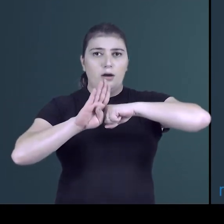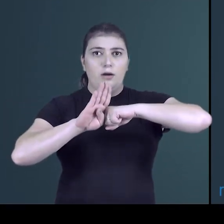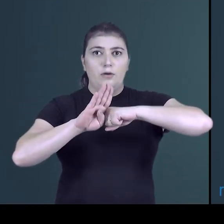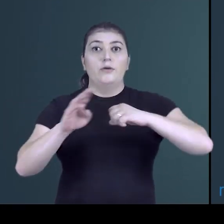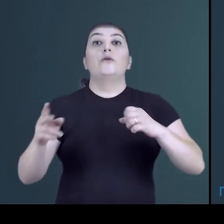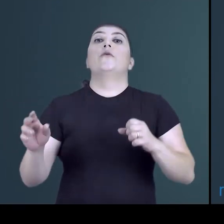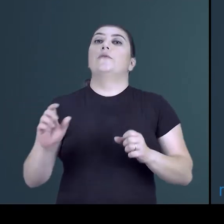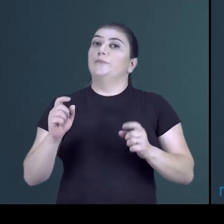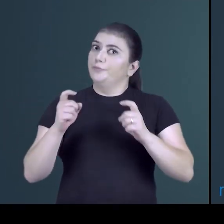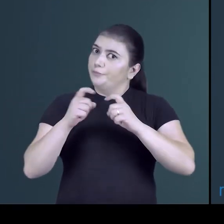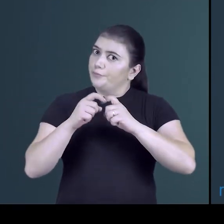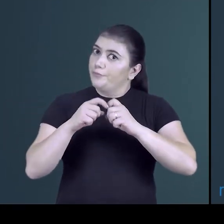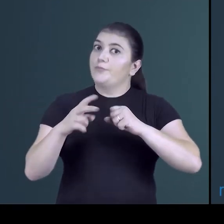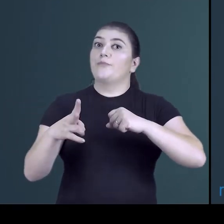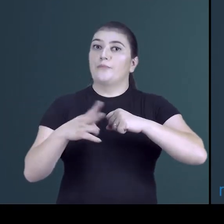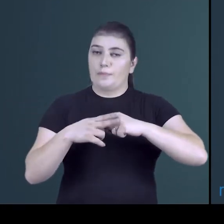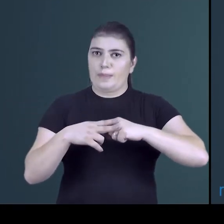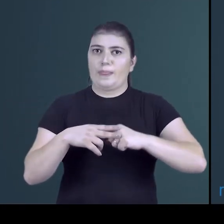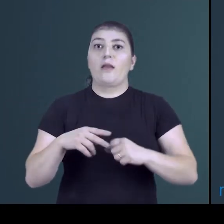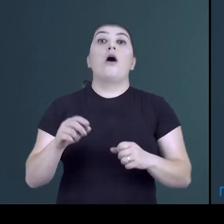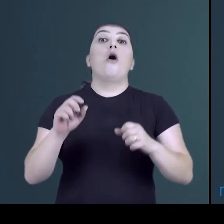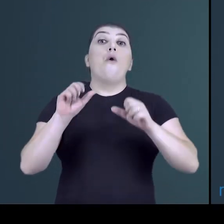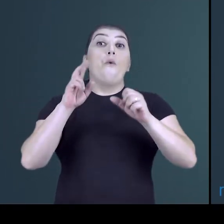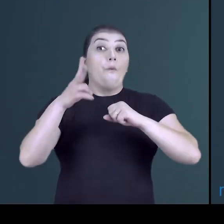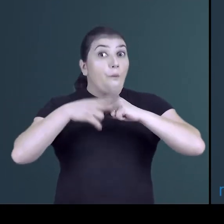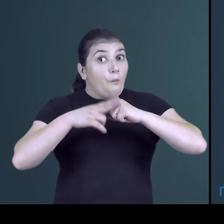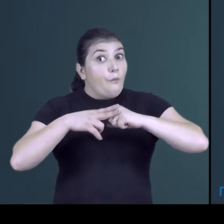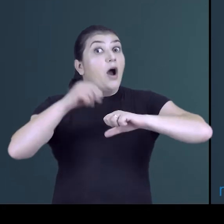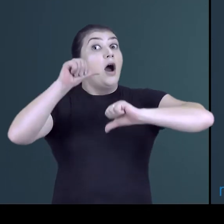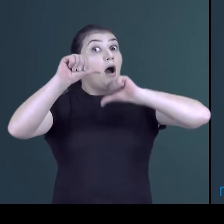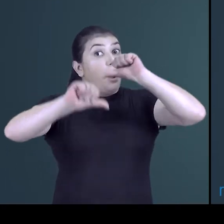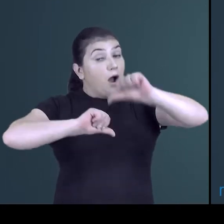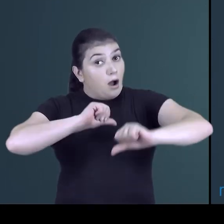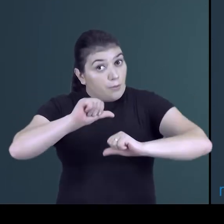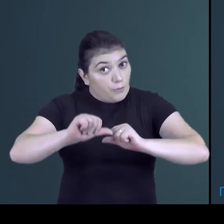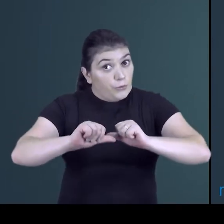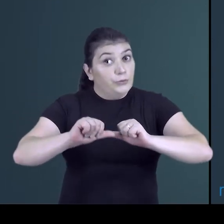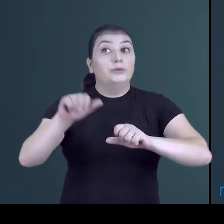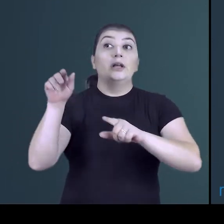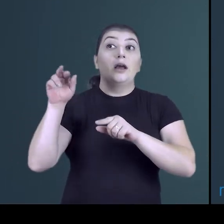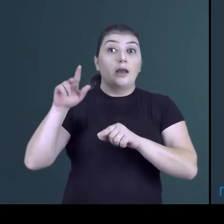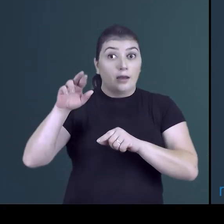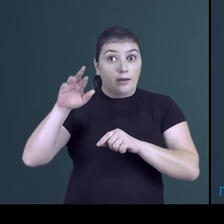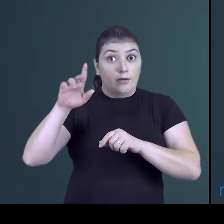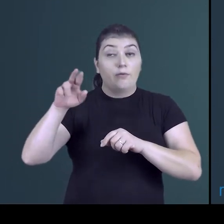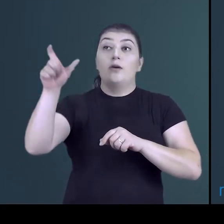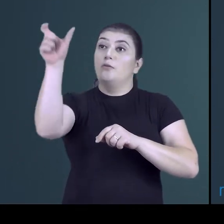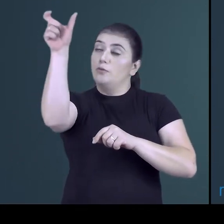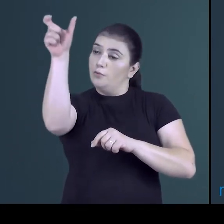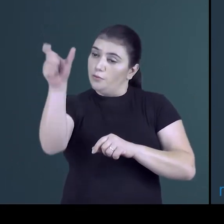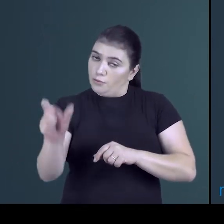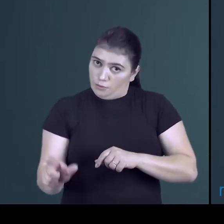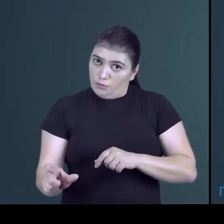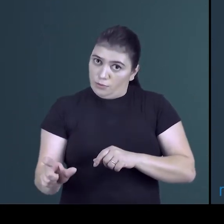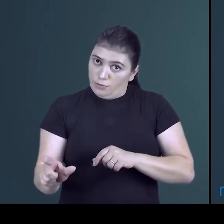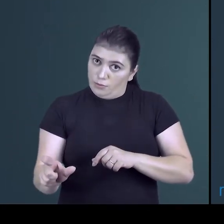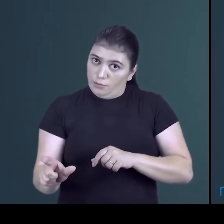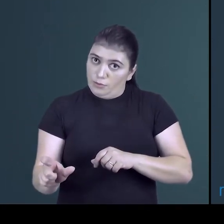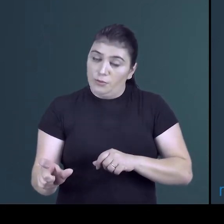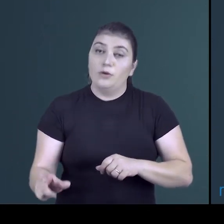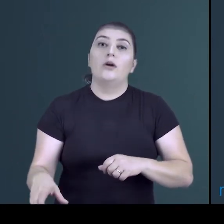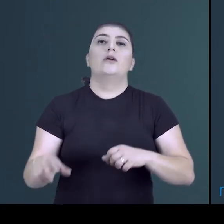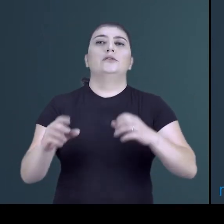Na concordância verbal, o verbo que se transforma e se conjuga para estar igual a esse sujeito.